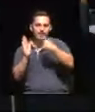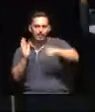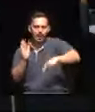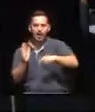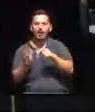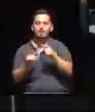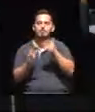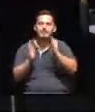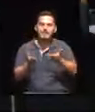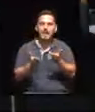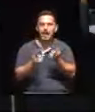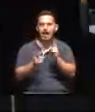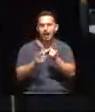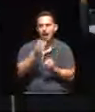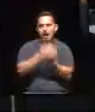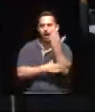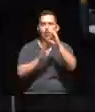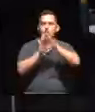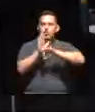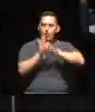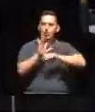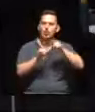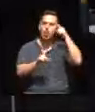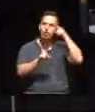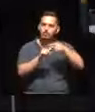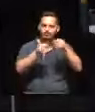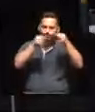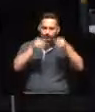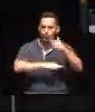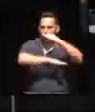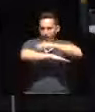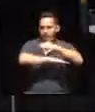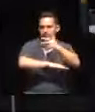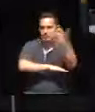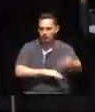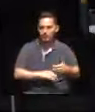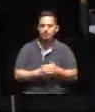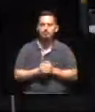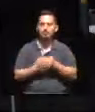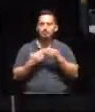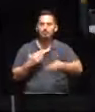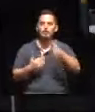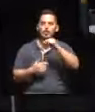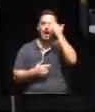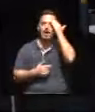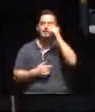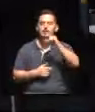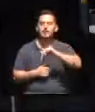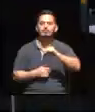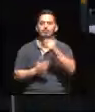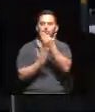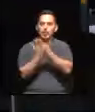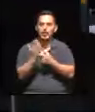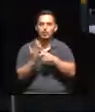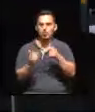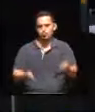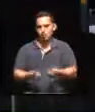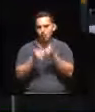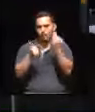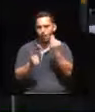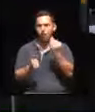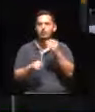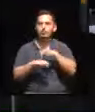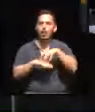o que é preciso é criar condições para que seja efetivamente cumprido. Entretanto, consideramos também que o documento melhorou com